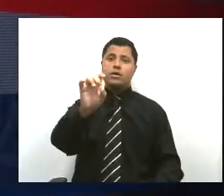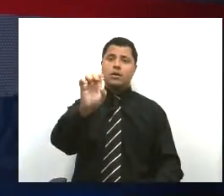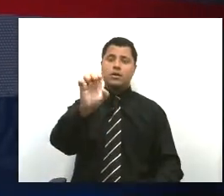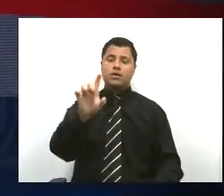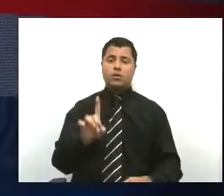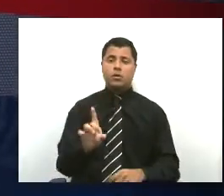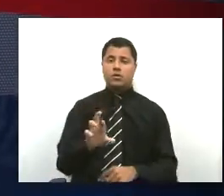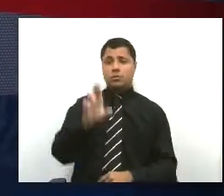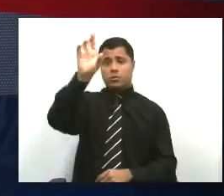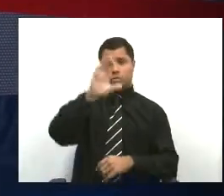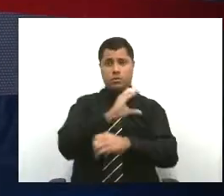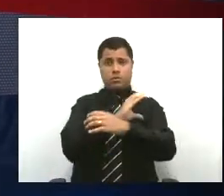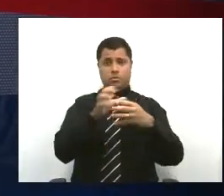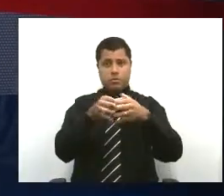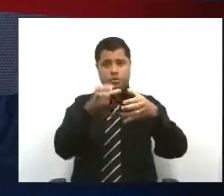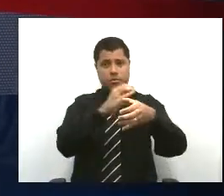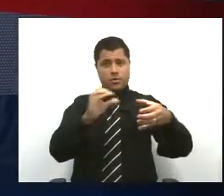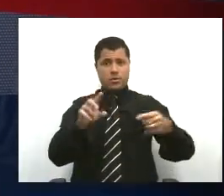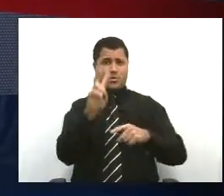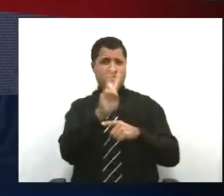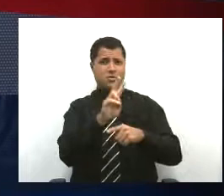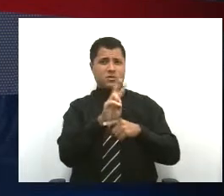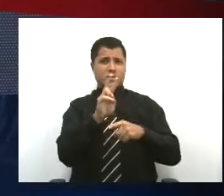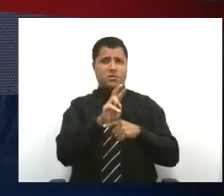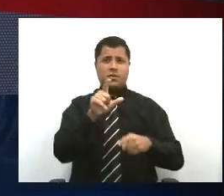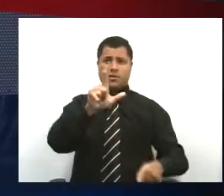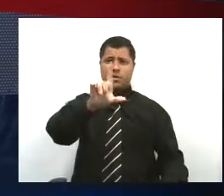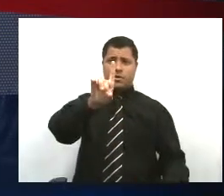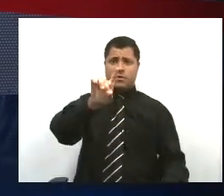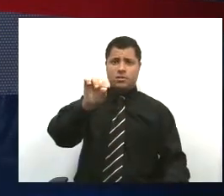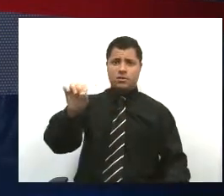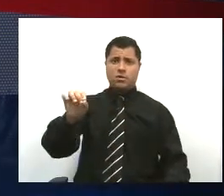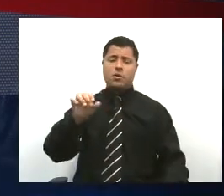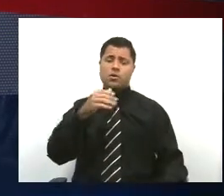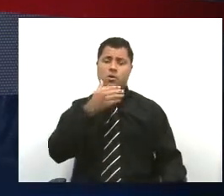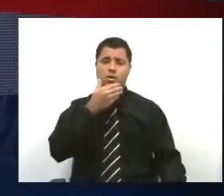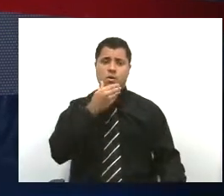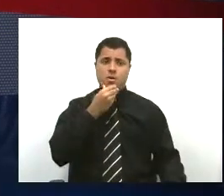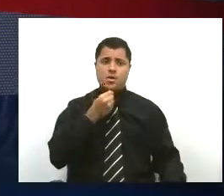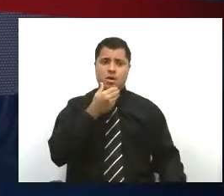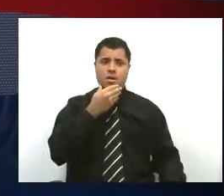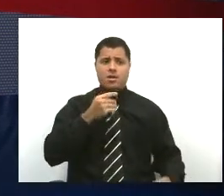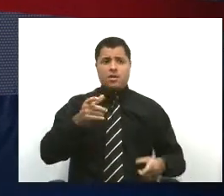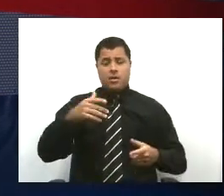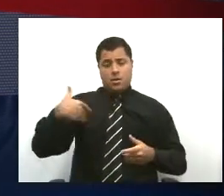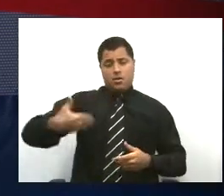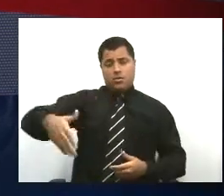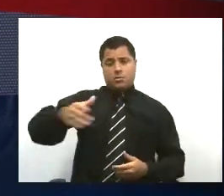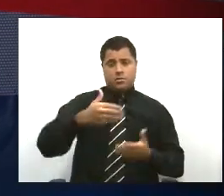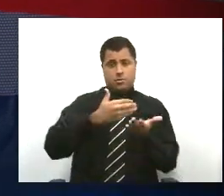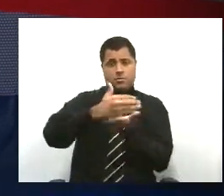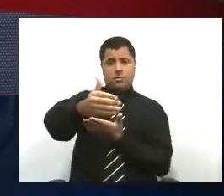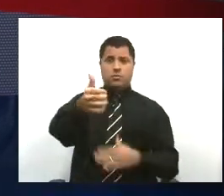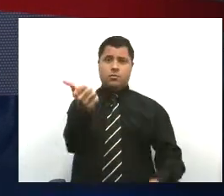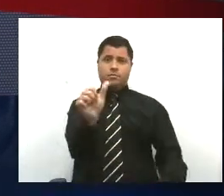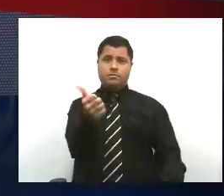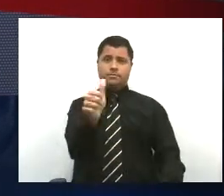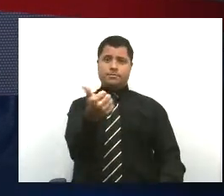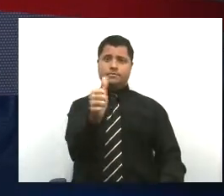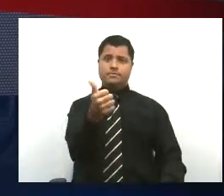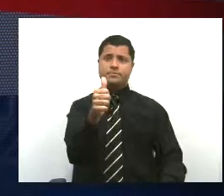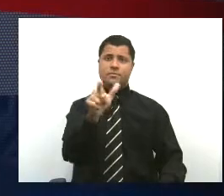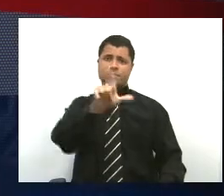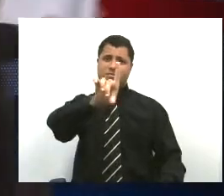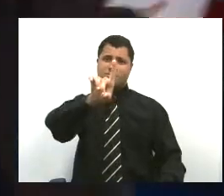agora há pouco o presidente da Comissão Especial da LDO, Dr. Lércio Sandes, vereador do PMN. Daqui a pouco, então, às 11 horas, tem a segunda audiência pública da